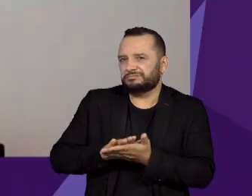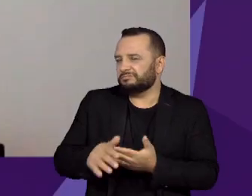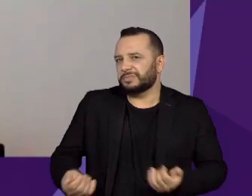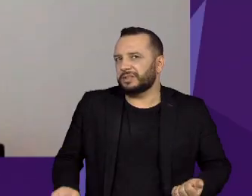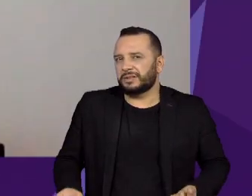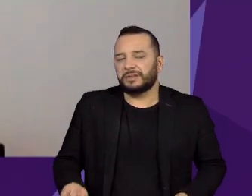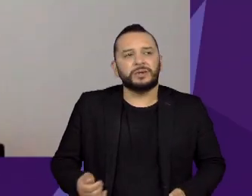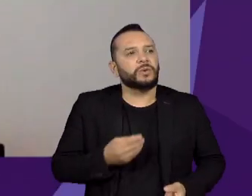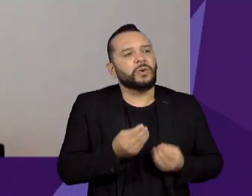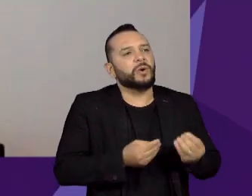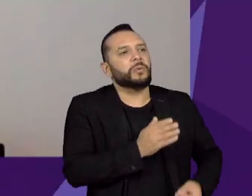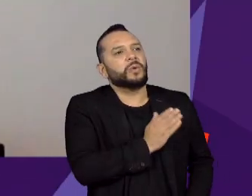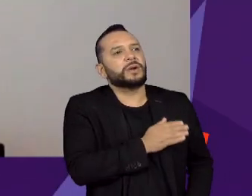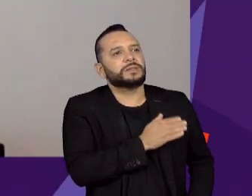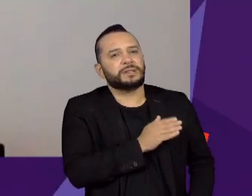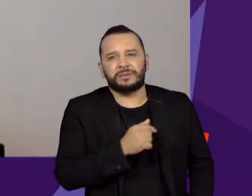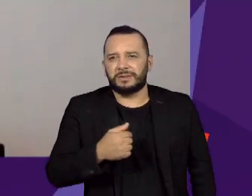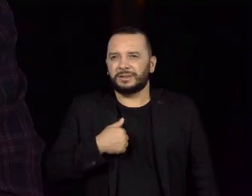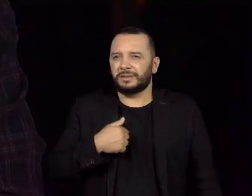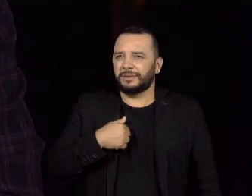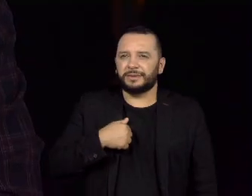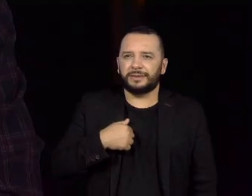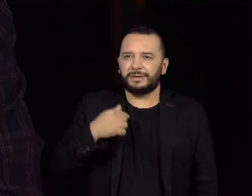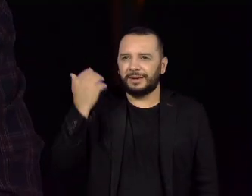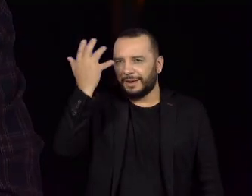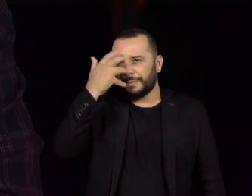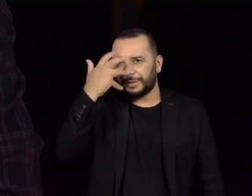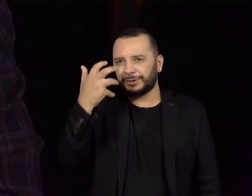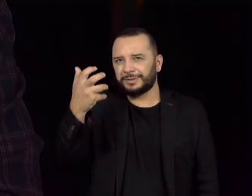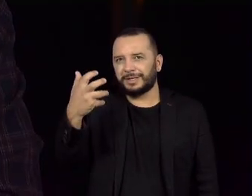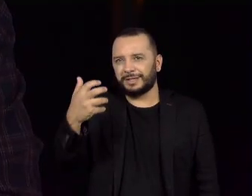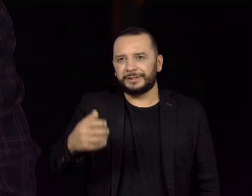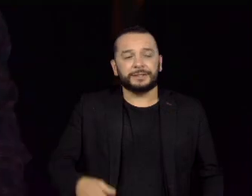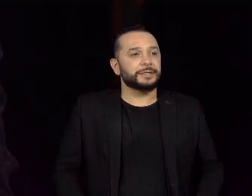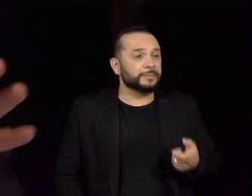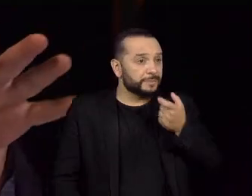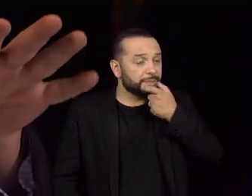É apaixonado. Mandetta, é uma hora